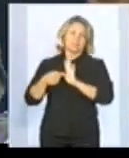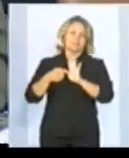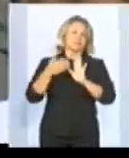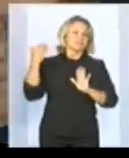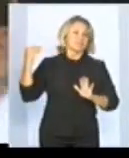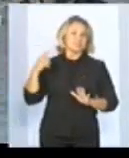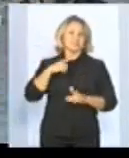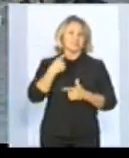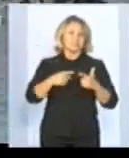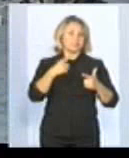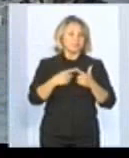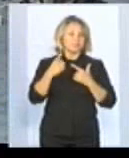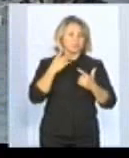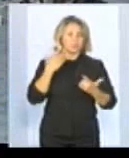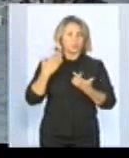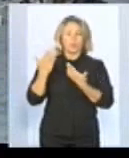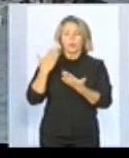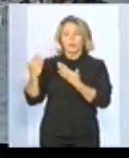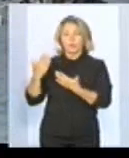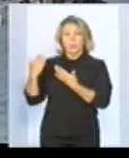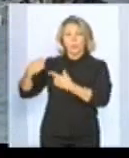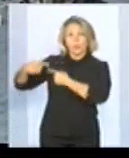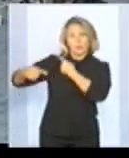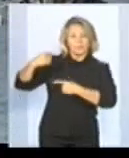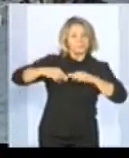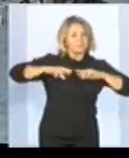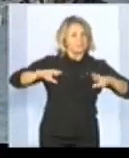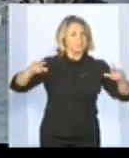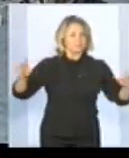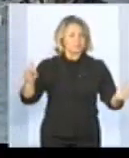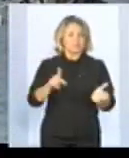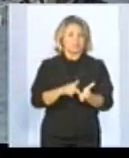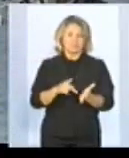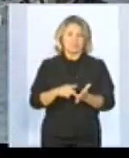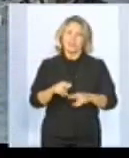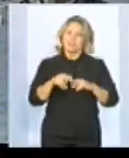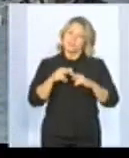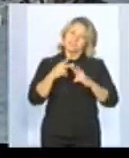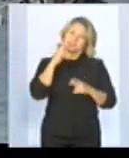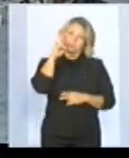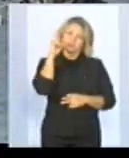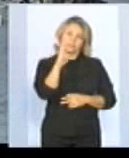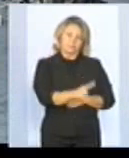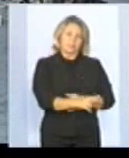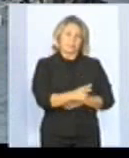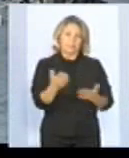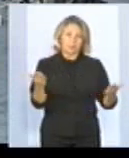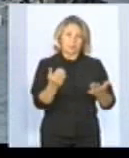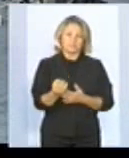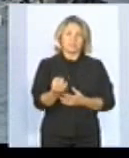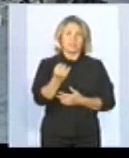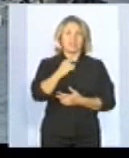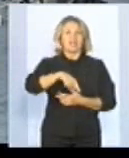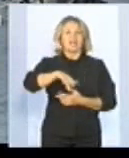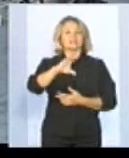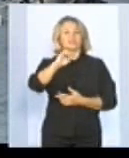existem problemas competitivos que estão em cadeias anteriores a essa última milha. E é nesse aspecto que as cotas entram e entram